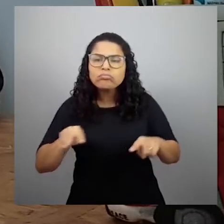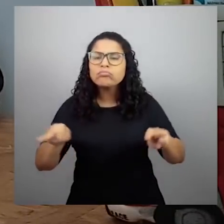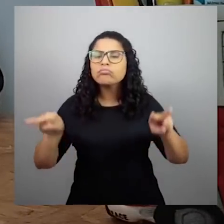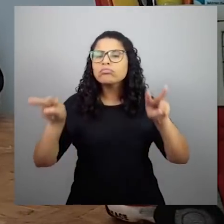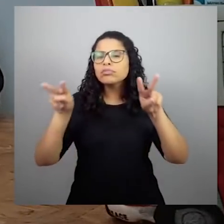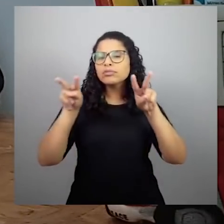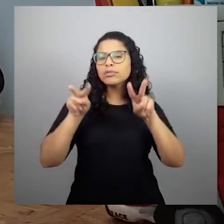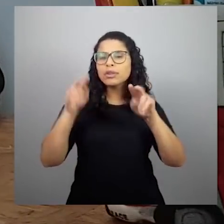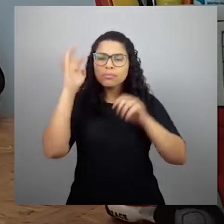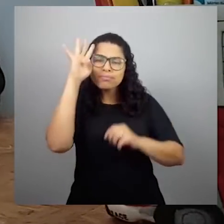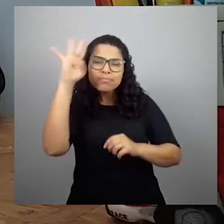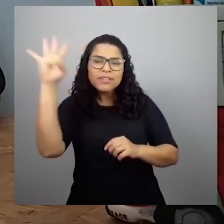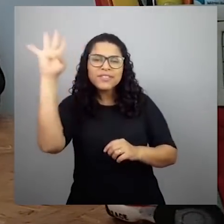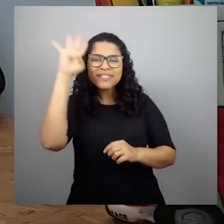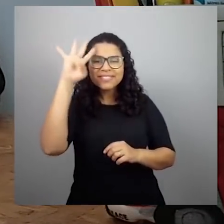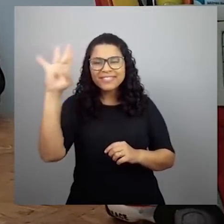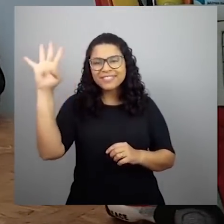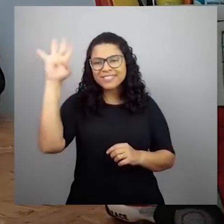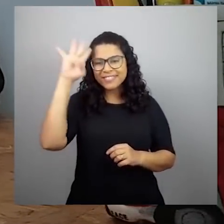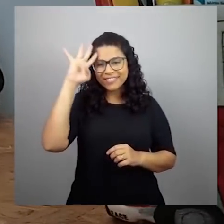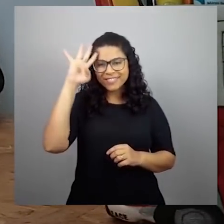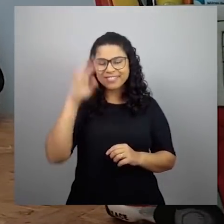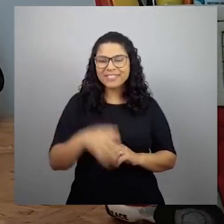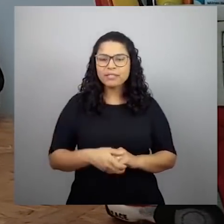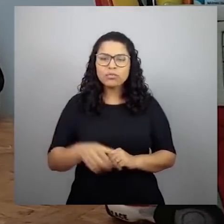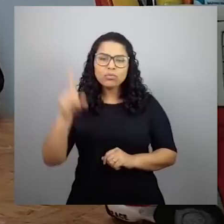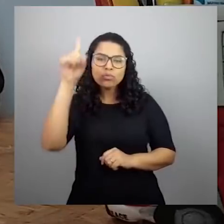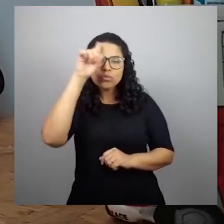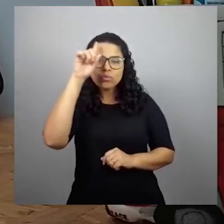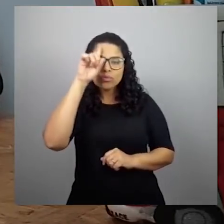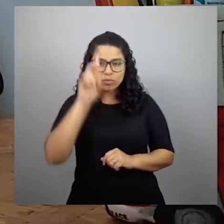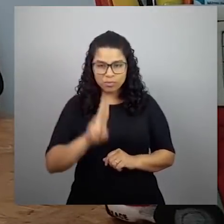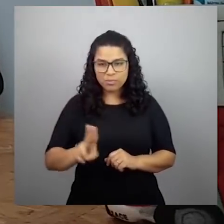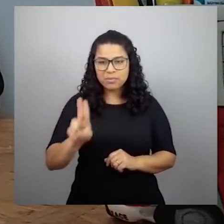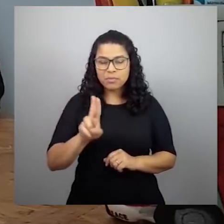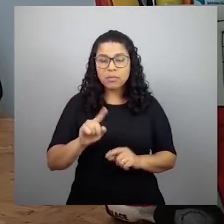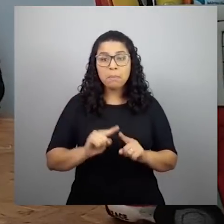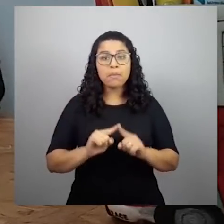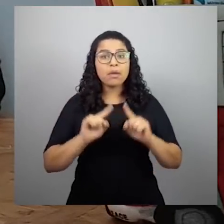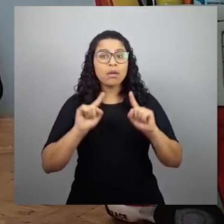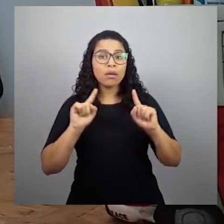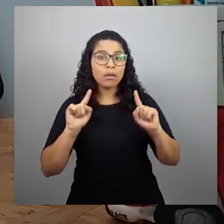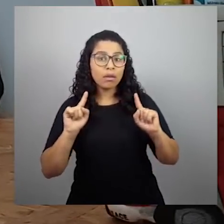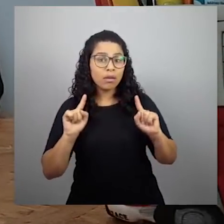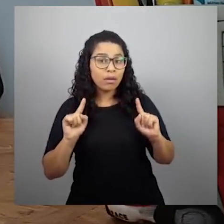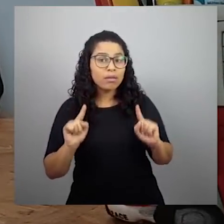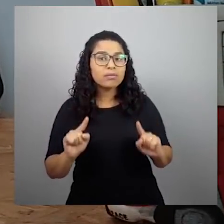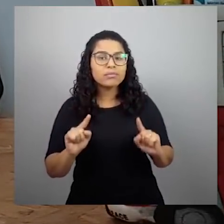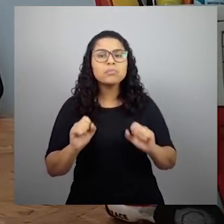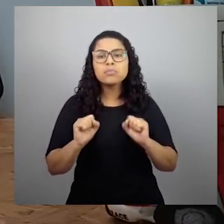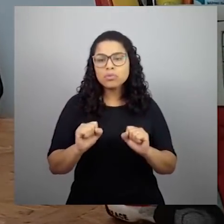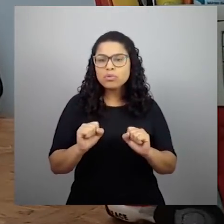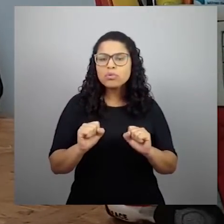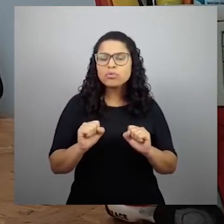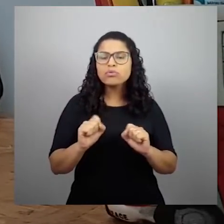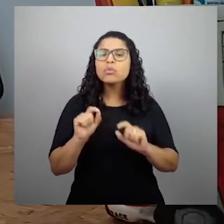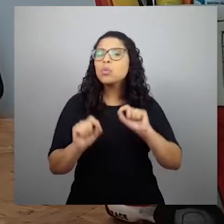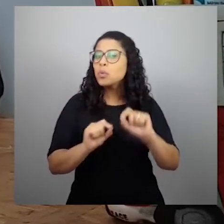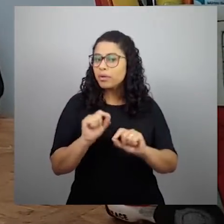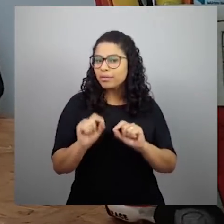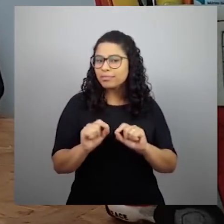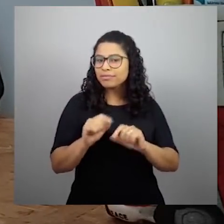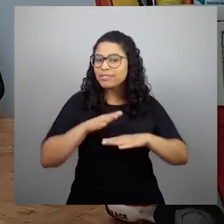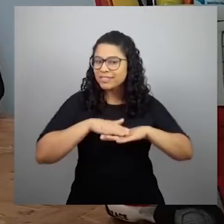com imaginação para o nosso dia a dia. Mas nada impede que